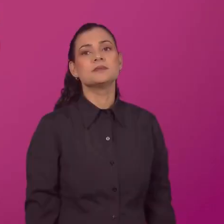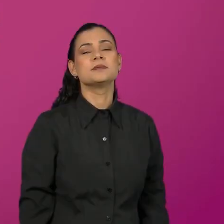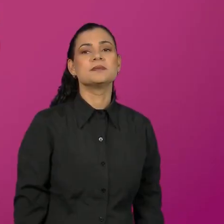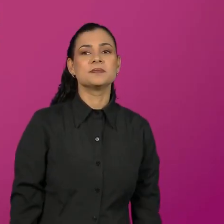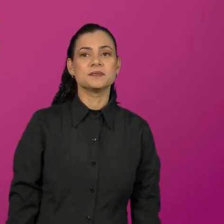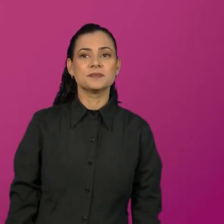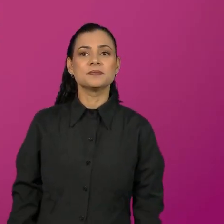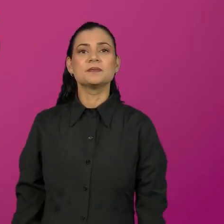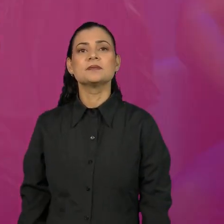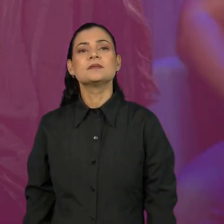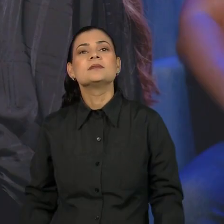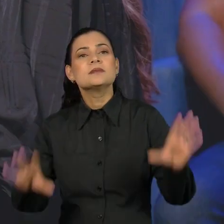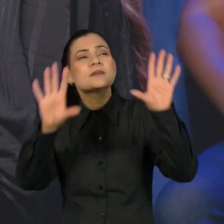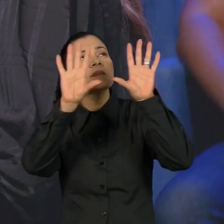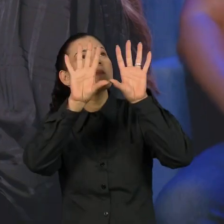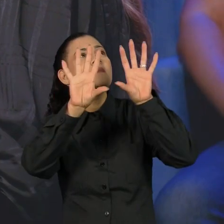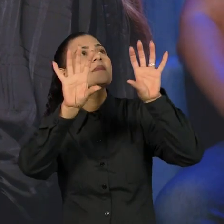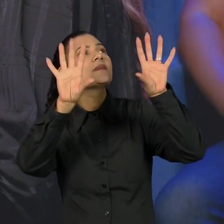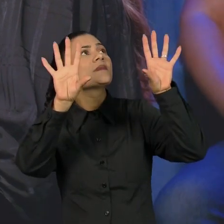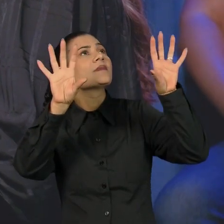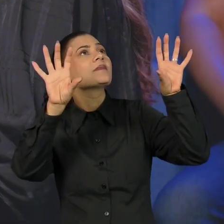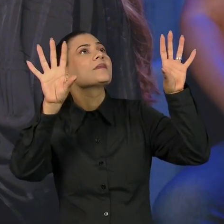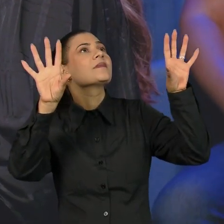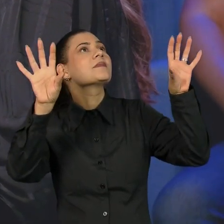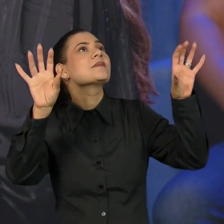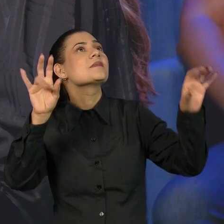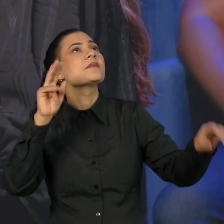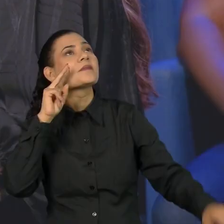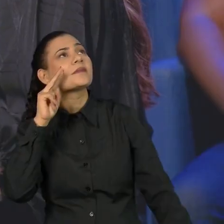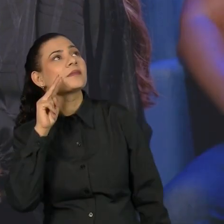Tenho que subir ao